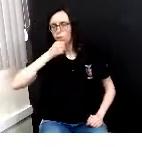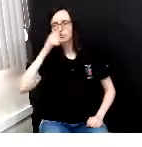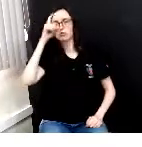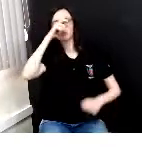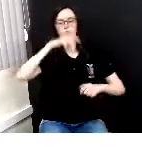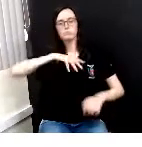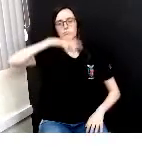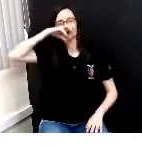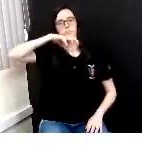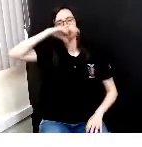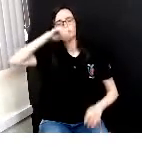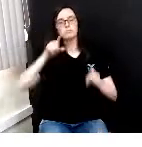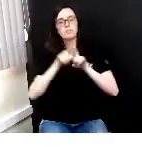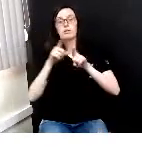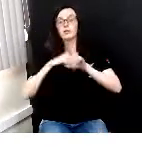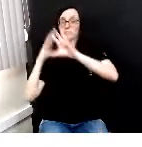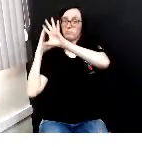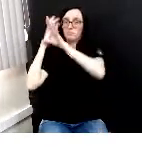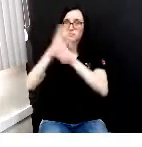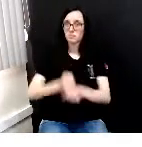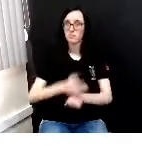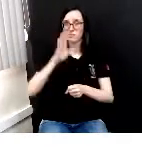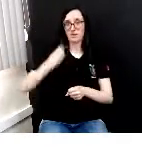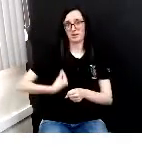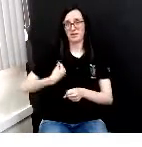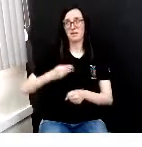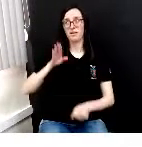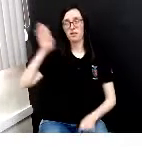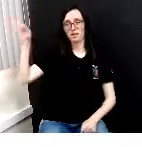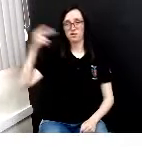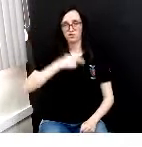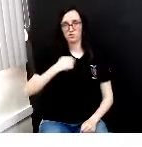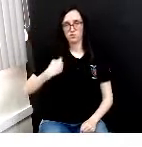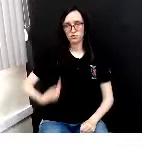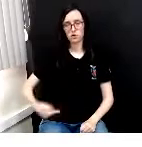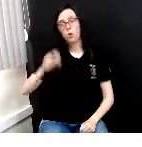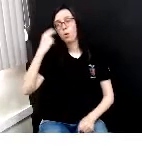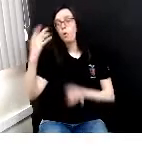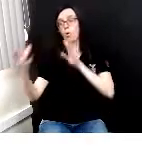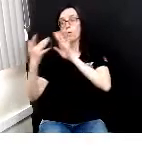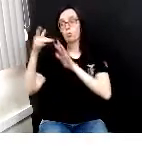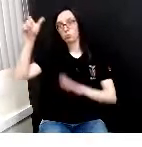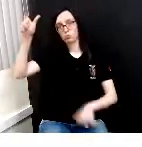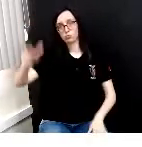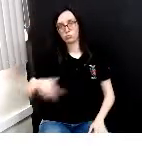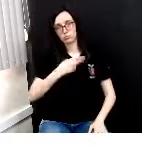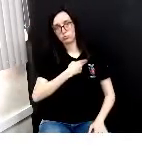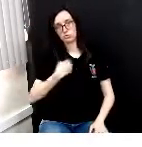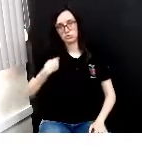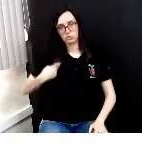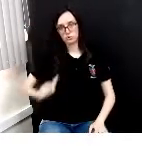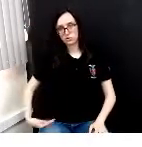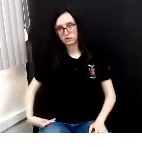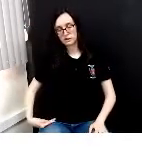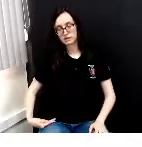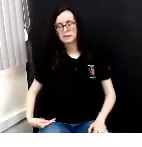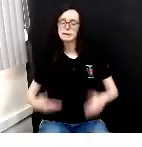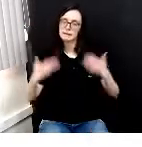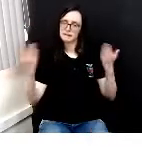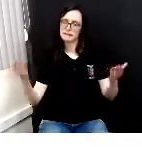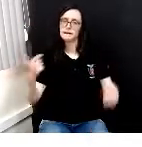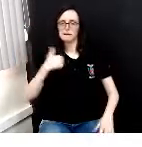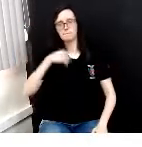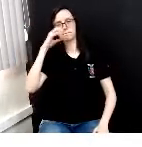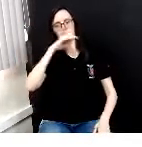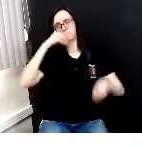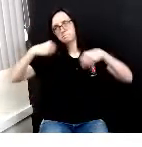dificuldade para respirar e tem histórico de ter estado na China ou tenha tido contato com caso suspeito ou confirmado, que eu